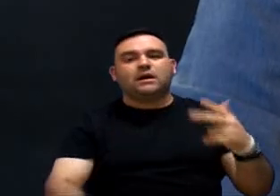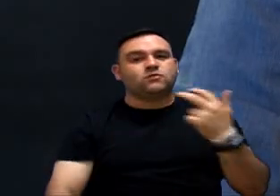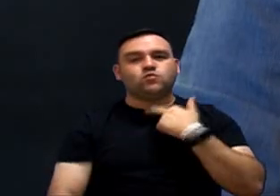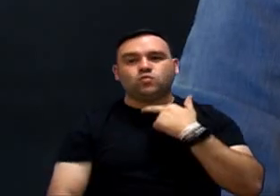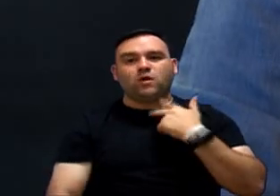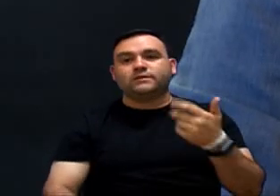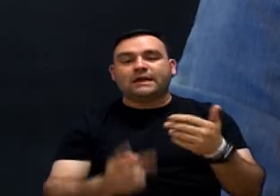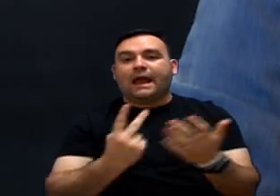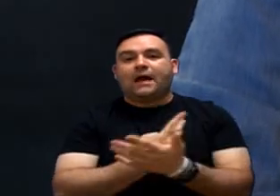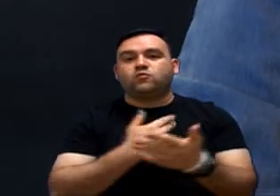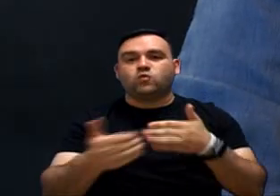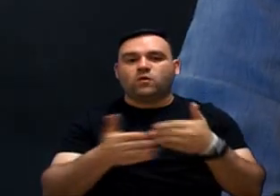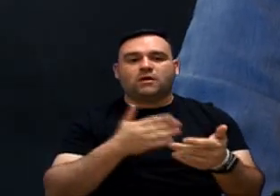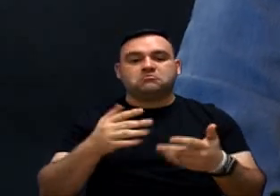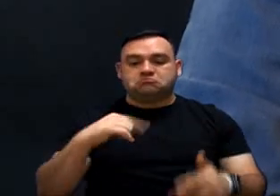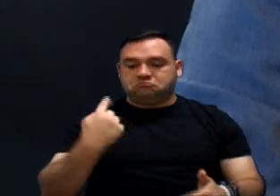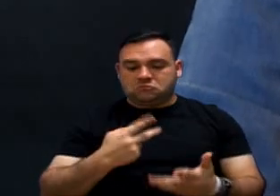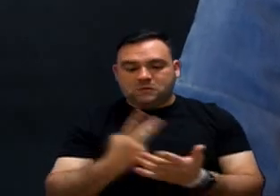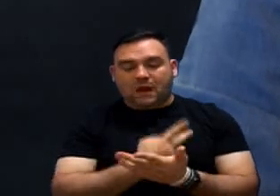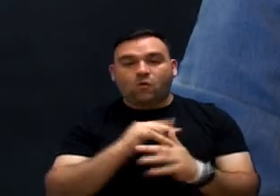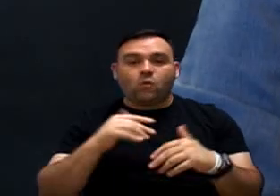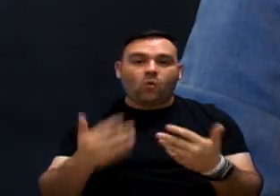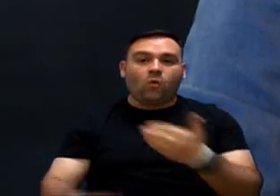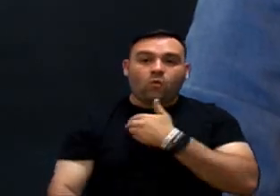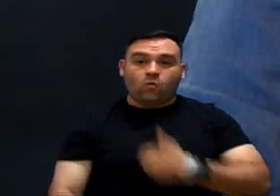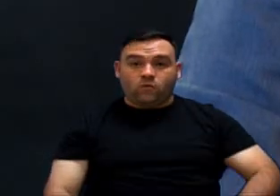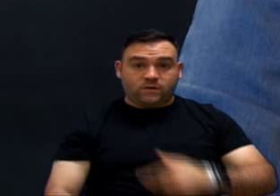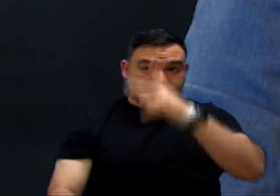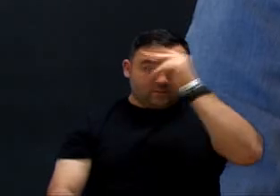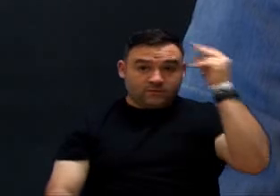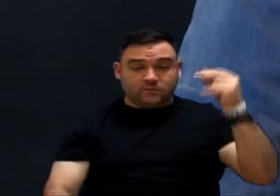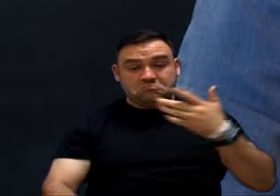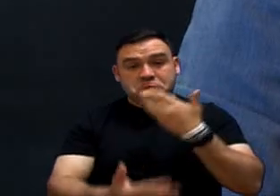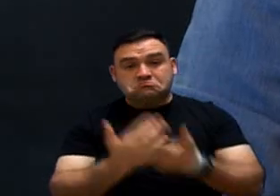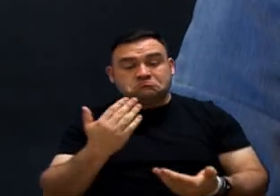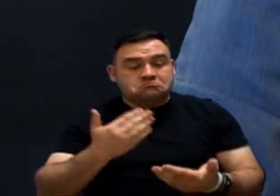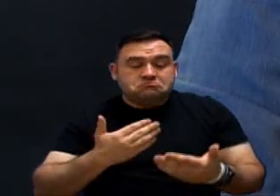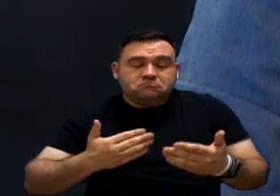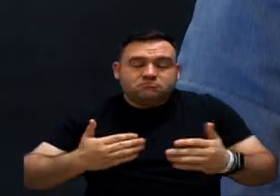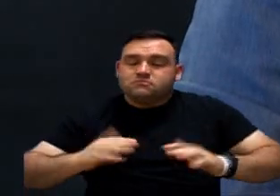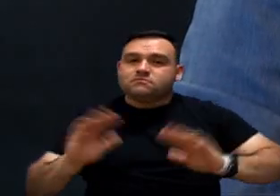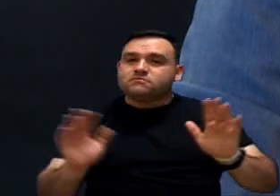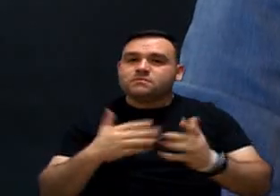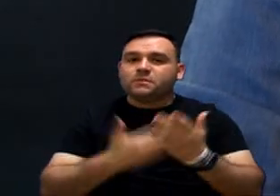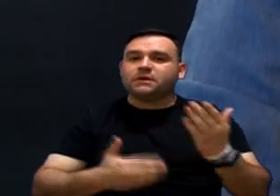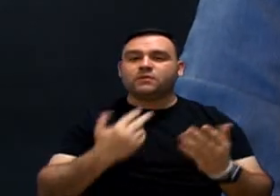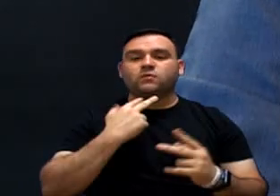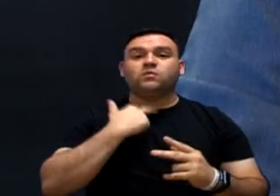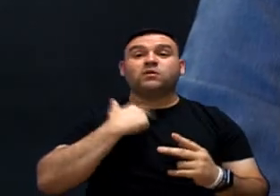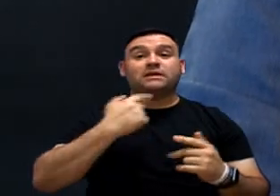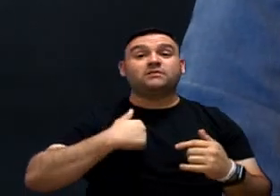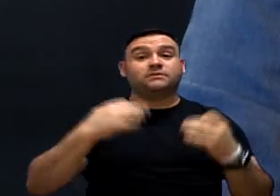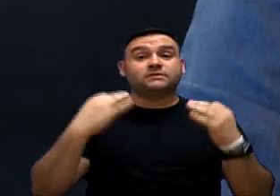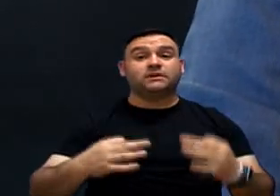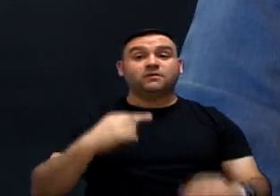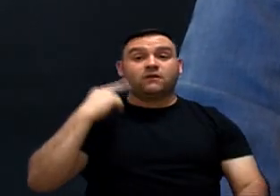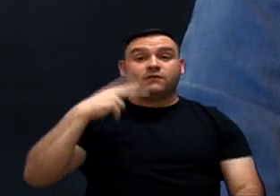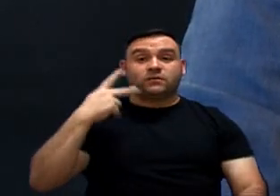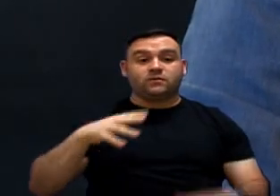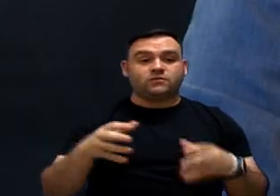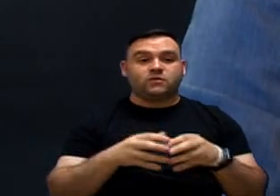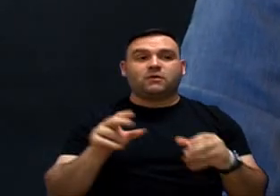por qualquer erro, seja nosso, seja do governo municipal. E eu tenho certeza disso, que nós,